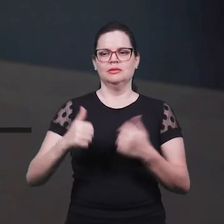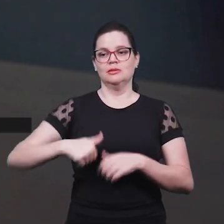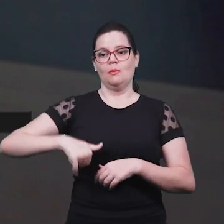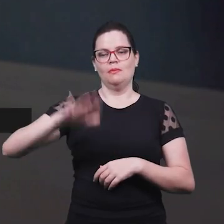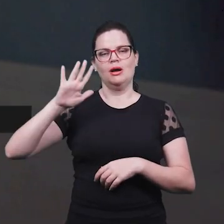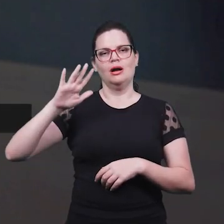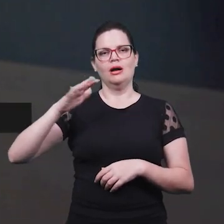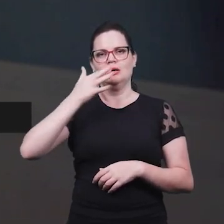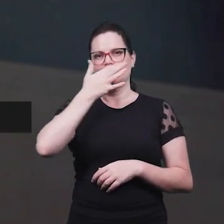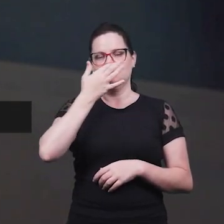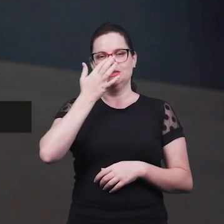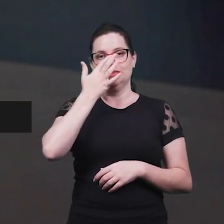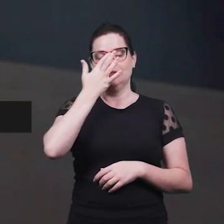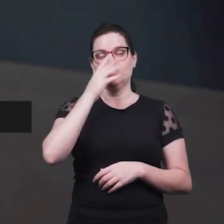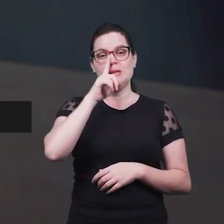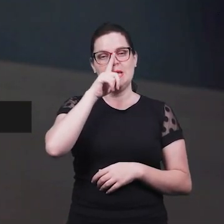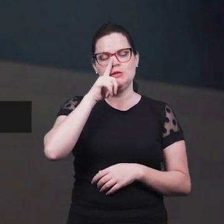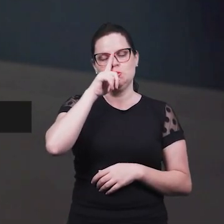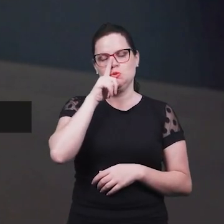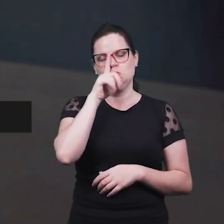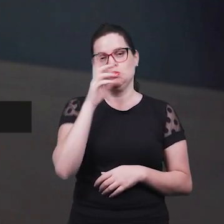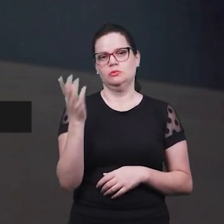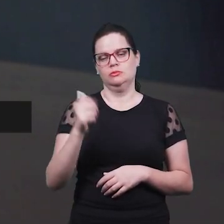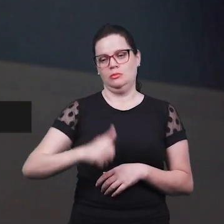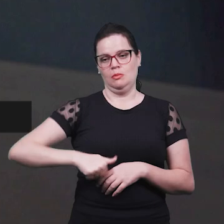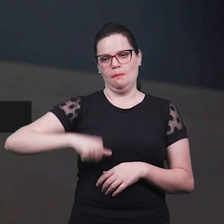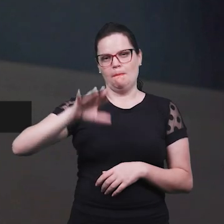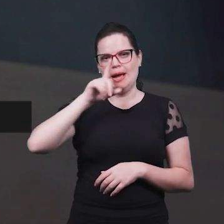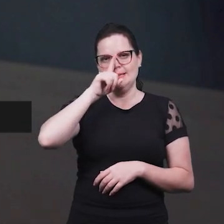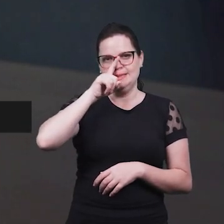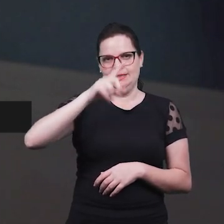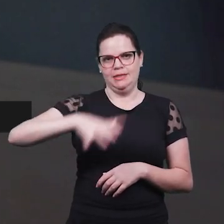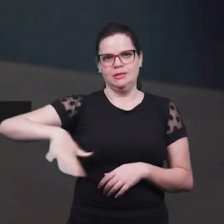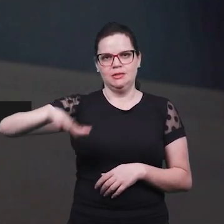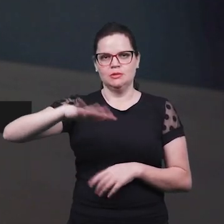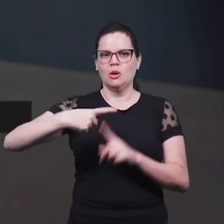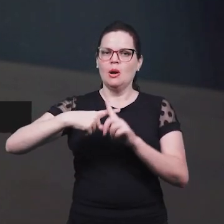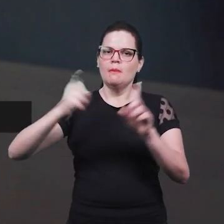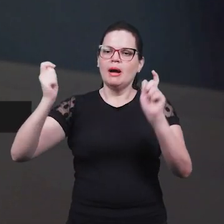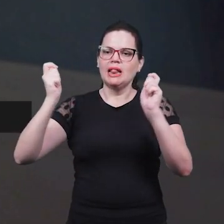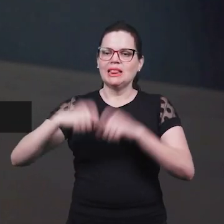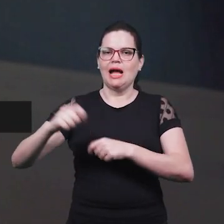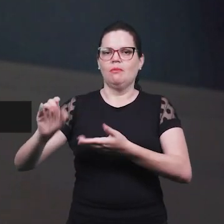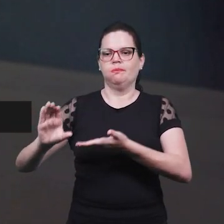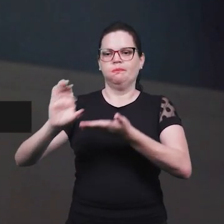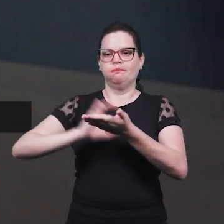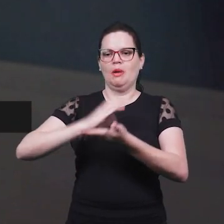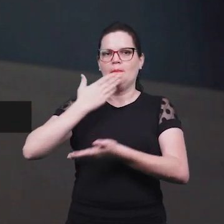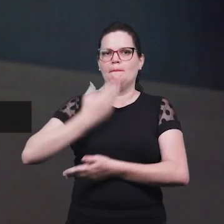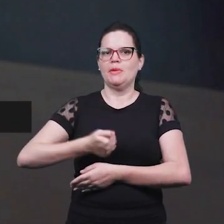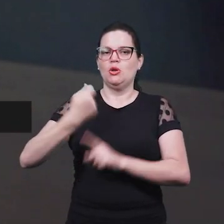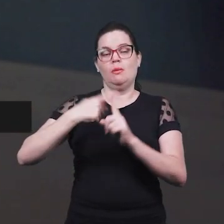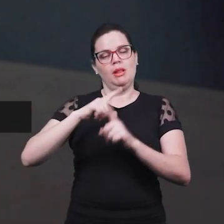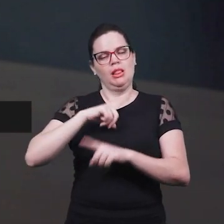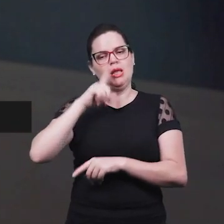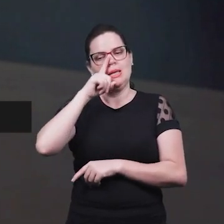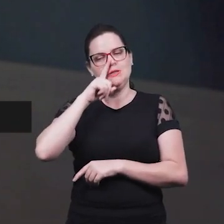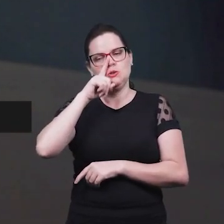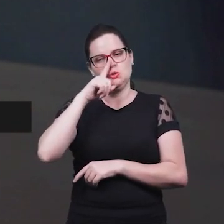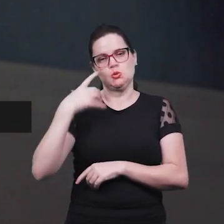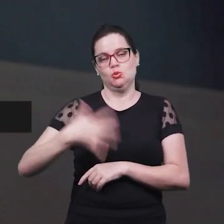mais incomuns nessa formação de poupança propriamente dita, né, do brasileiro. Mas